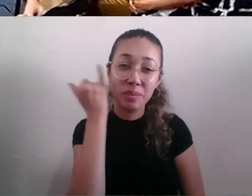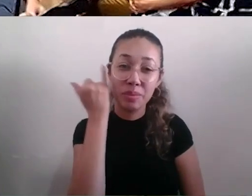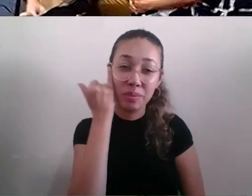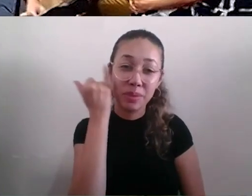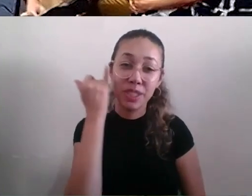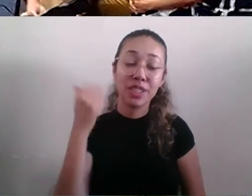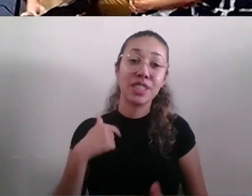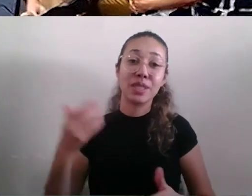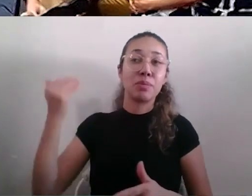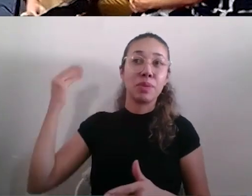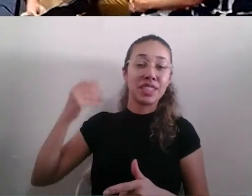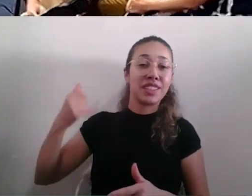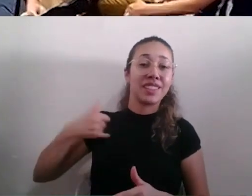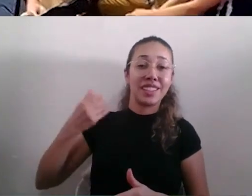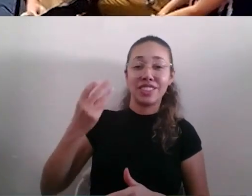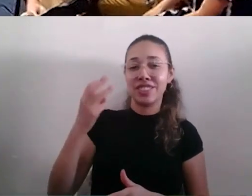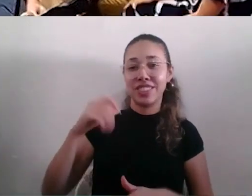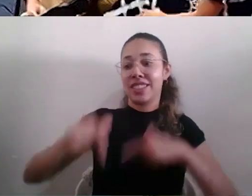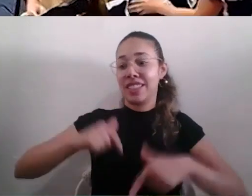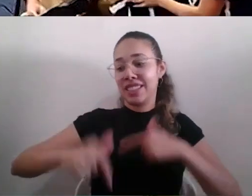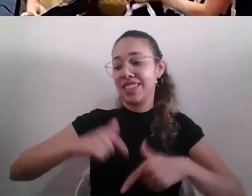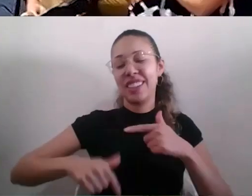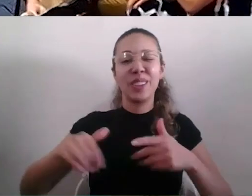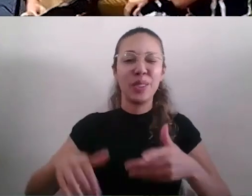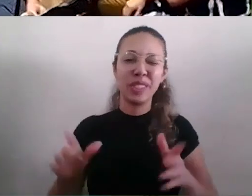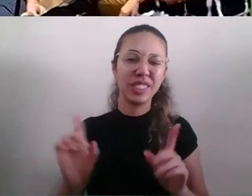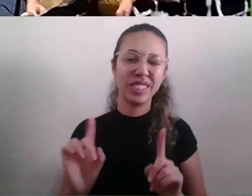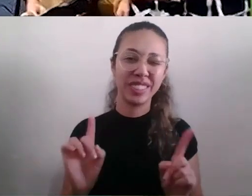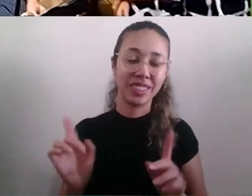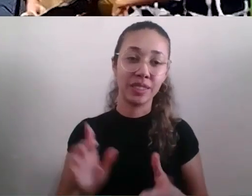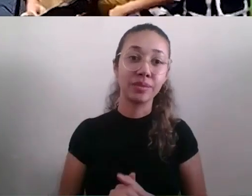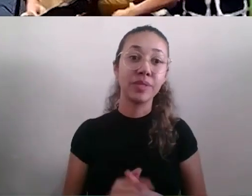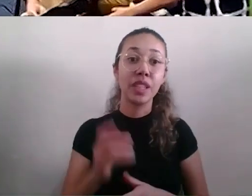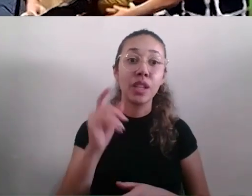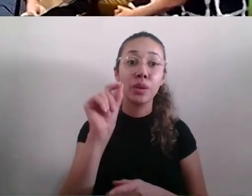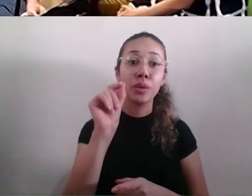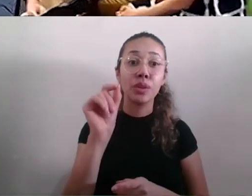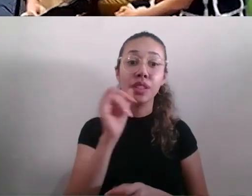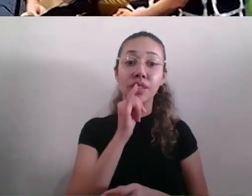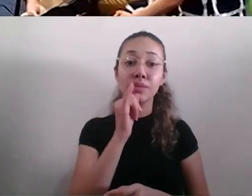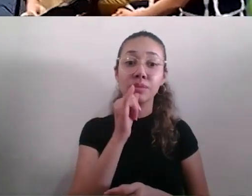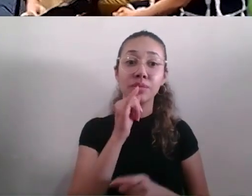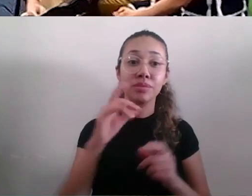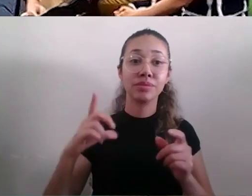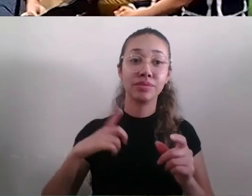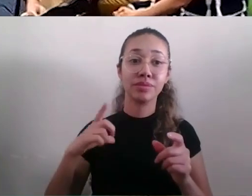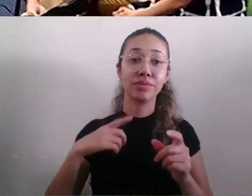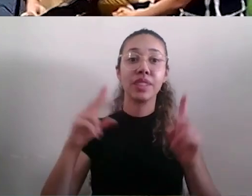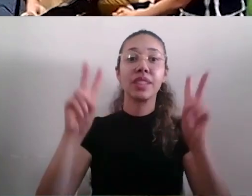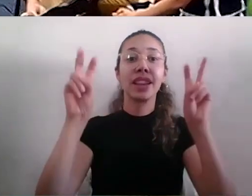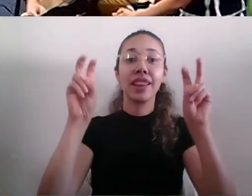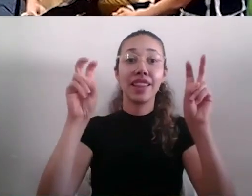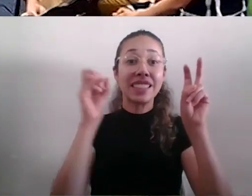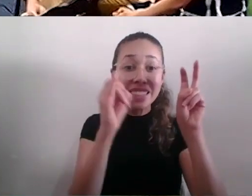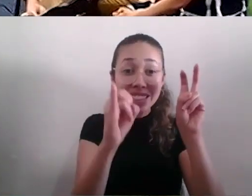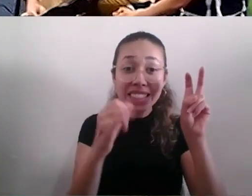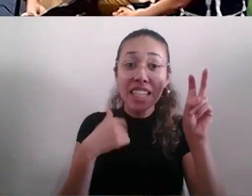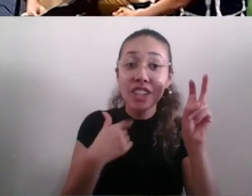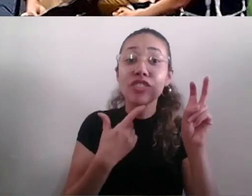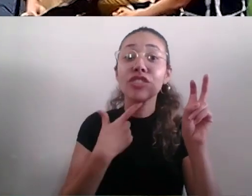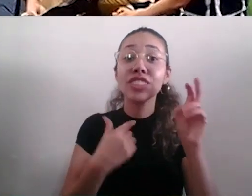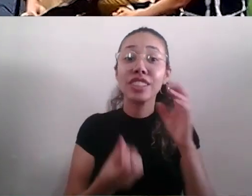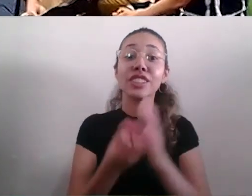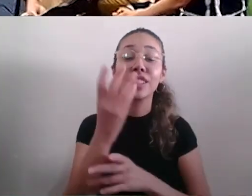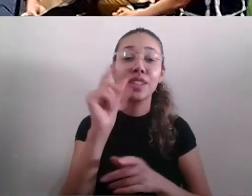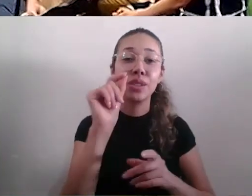eu tinha 30, eu faria uma série sobre que diabos é abolicionismo penal. Porque eu li tanto e eu conversei